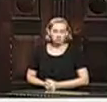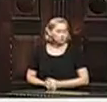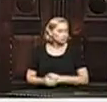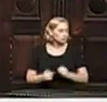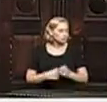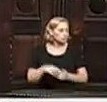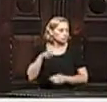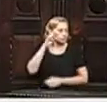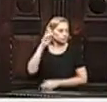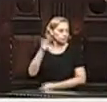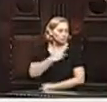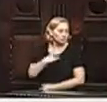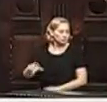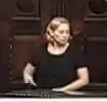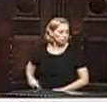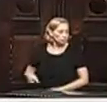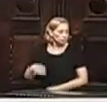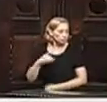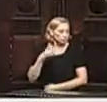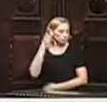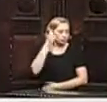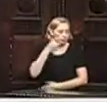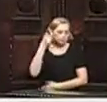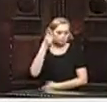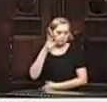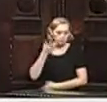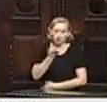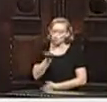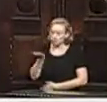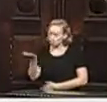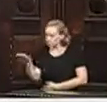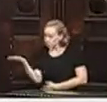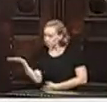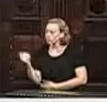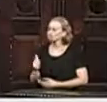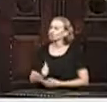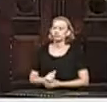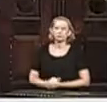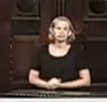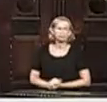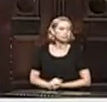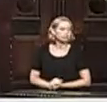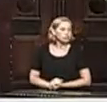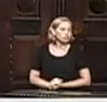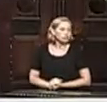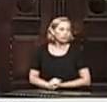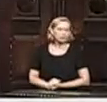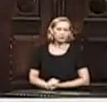Senhor presidente, deputado André Siciliano, senhores deputados, senhoras deputadas,